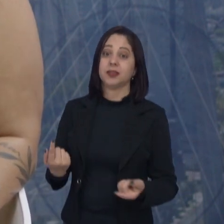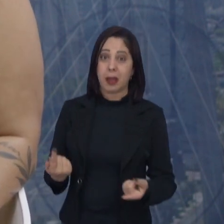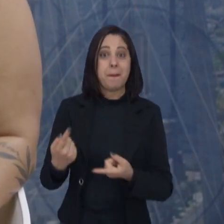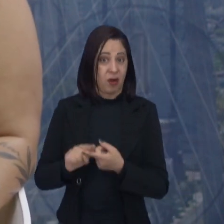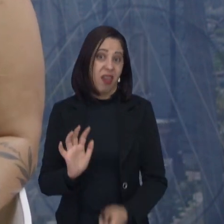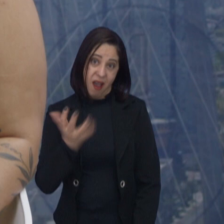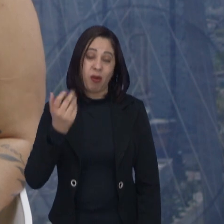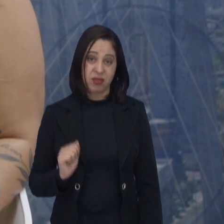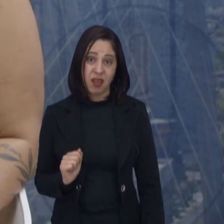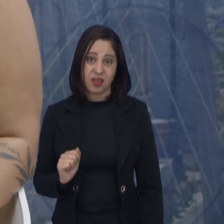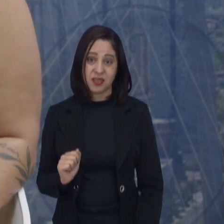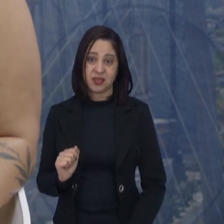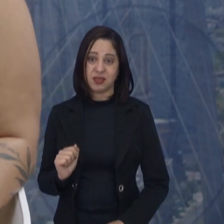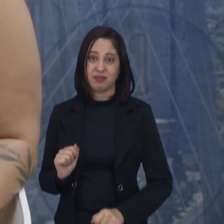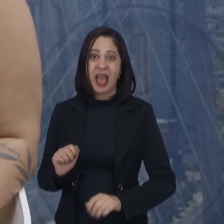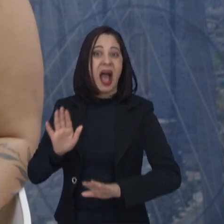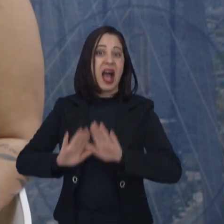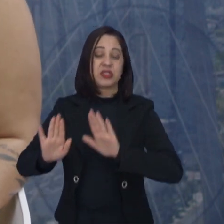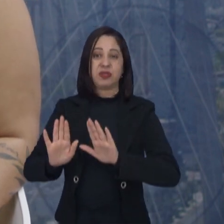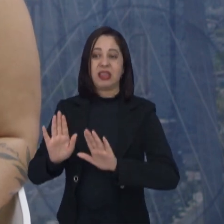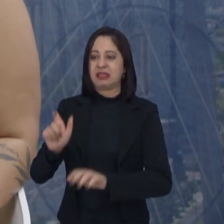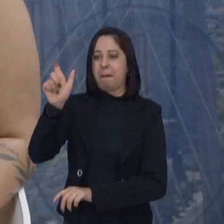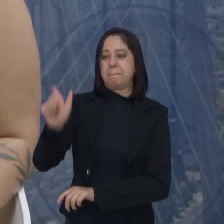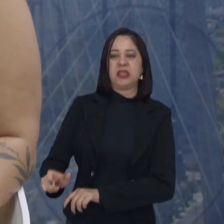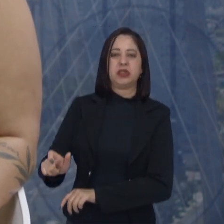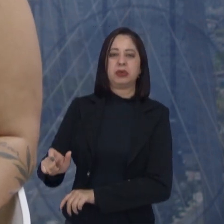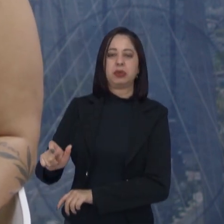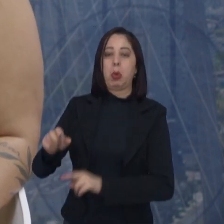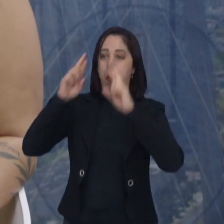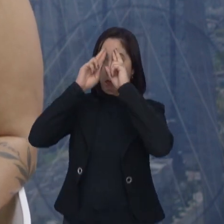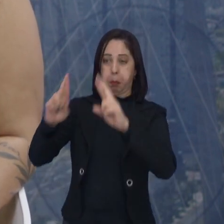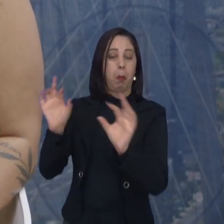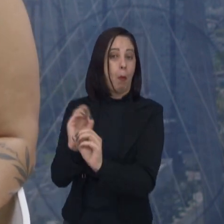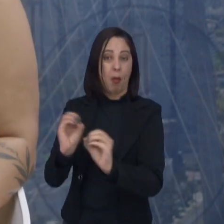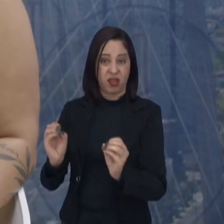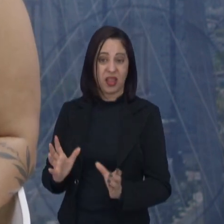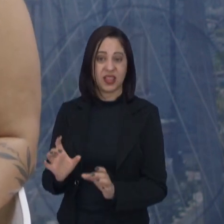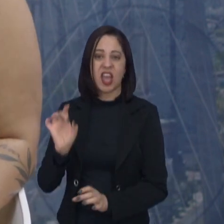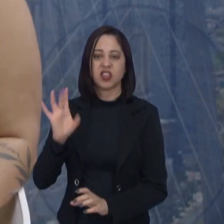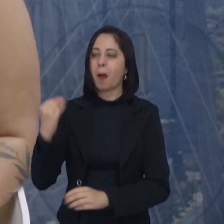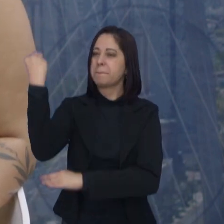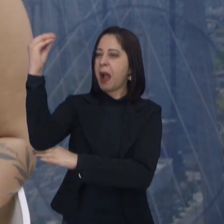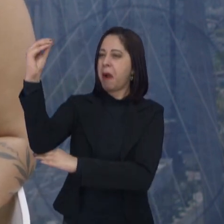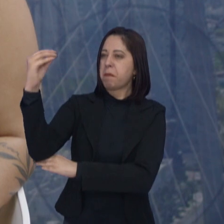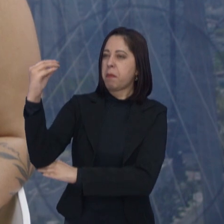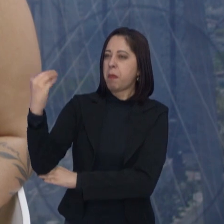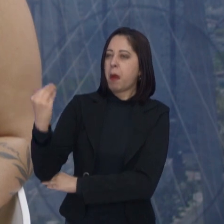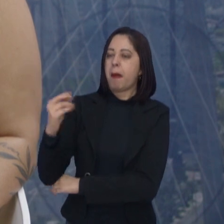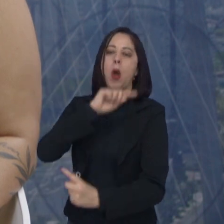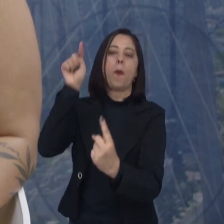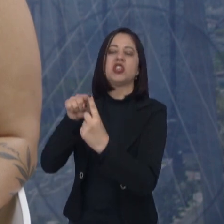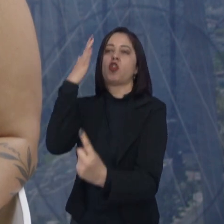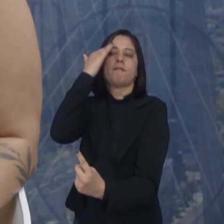dinheiro apenas e não respeitar, né, realmente se aquele produto é bom ou não, ou acabar muitas vezes só fazendo conteúdo para viralizar. As